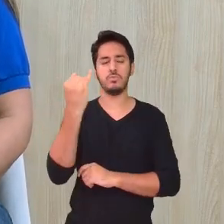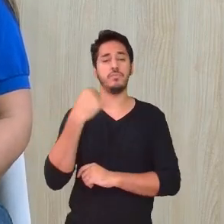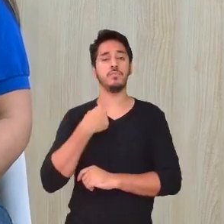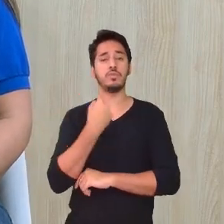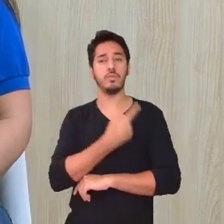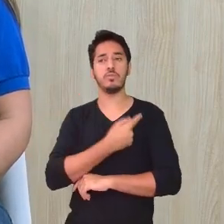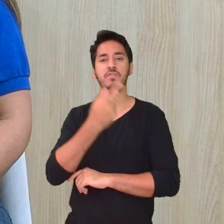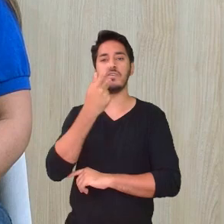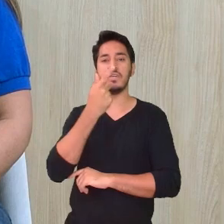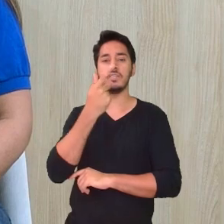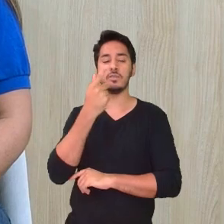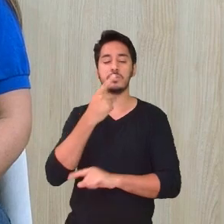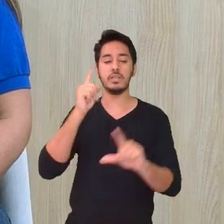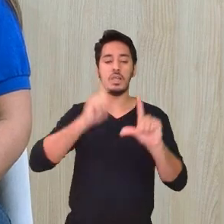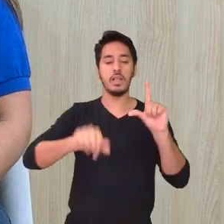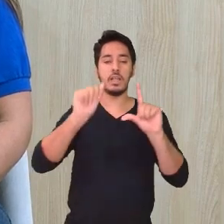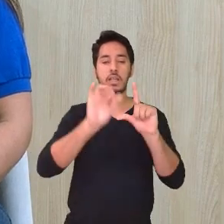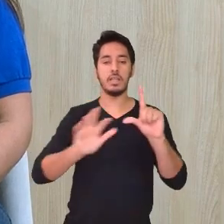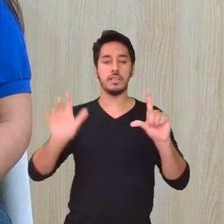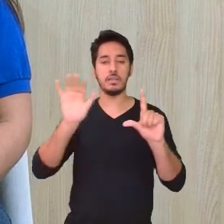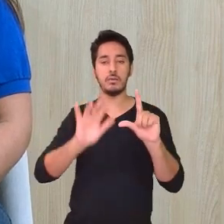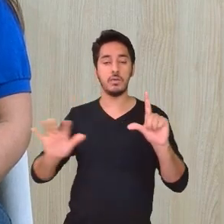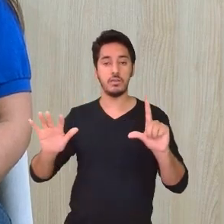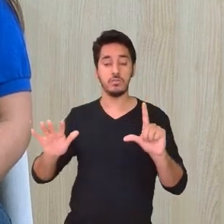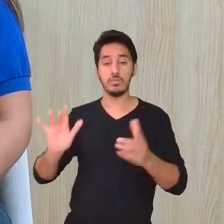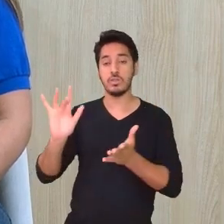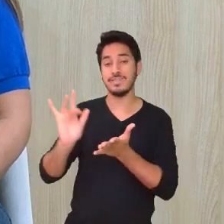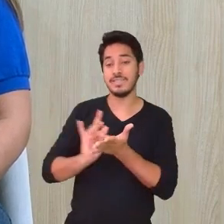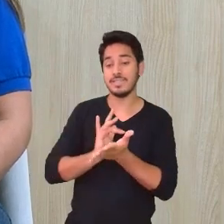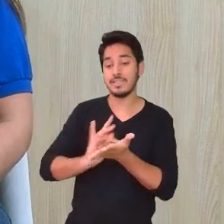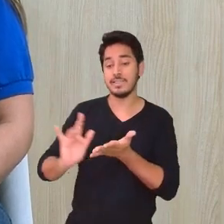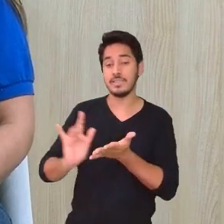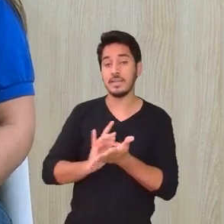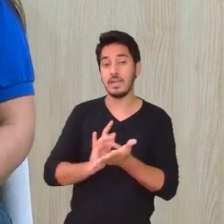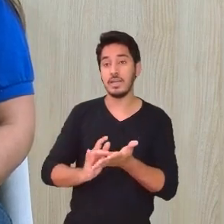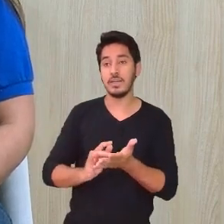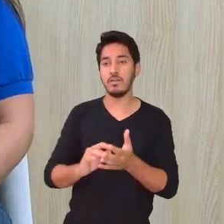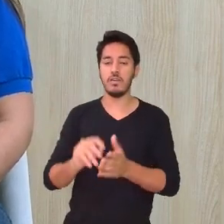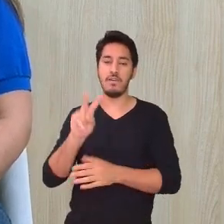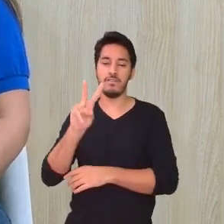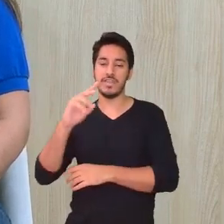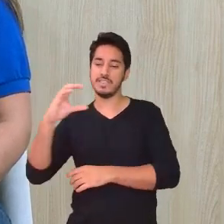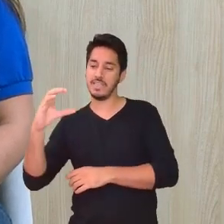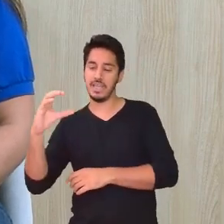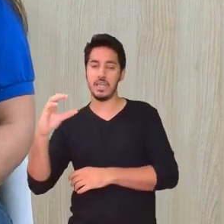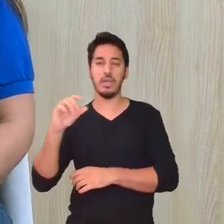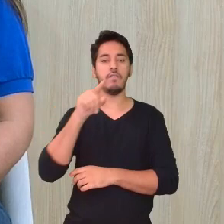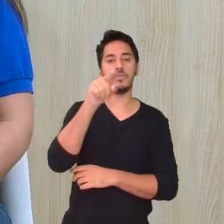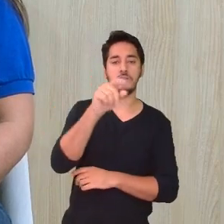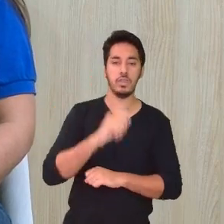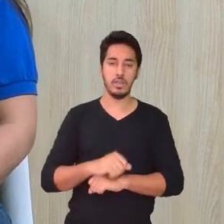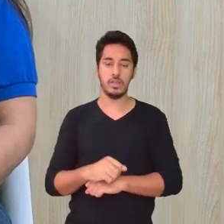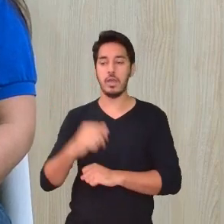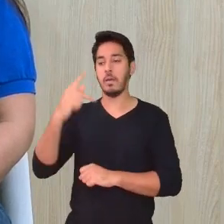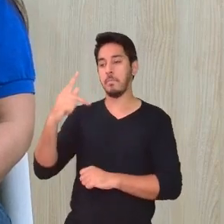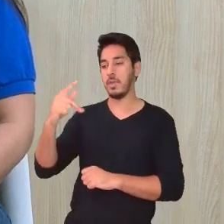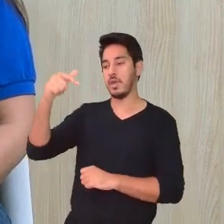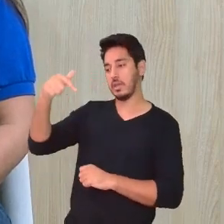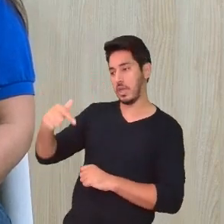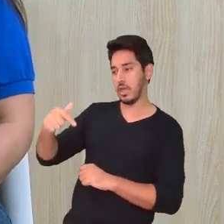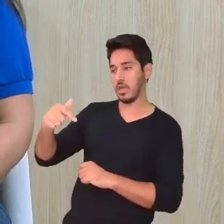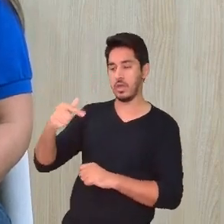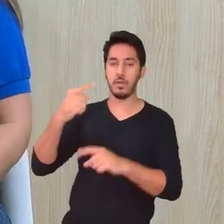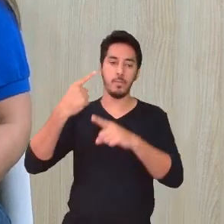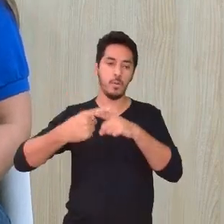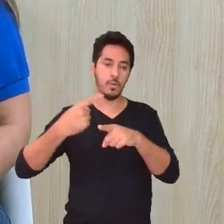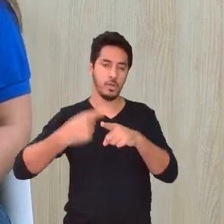fala que esse letramento digital, ele permite, né, VC para você, PQ para porquê. Tem um desafio daqui a pouquinho, né, para a